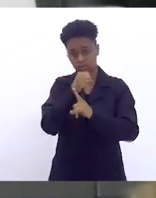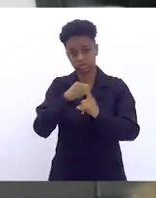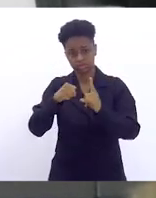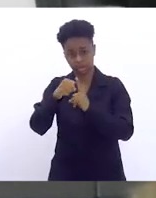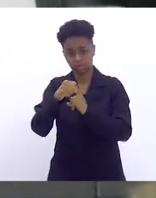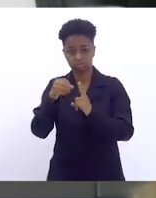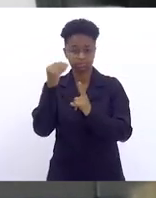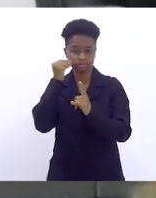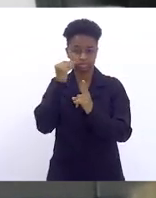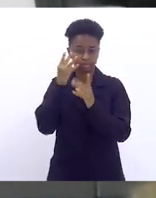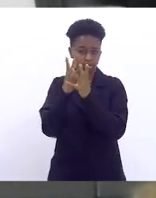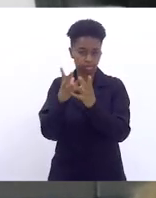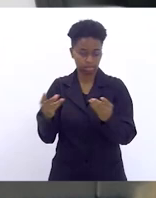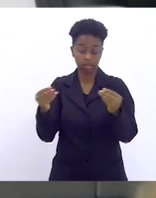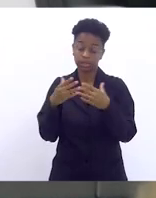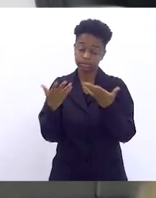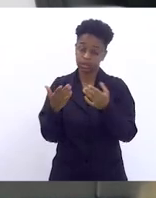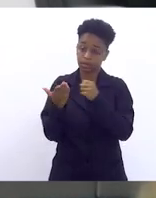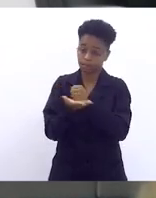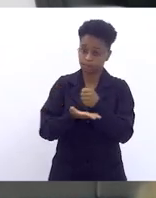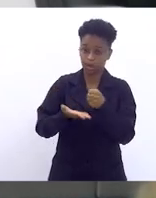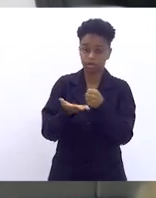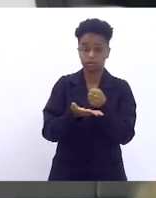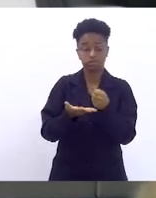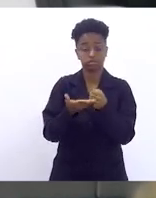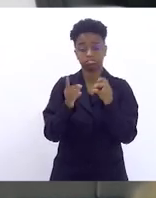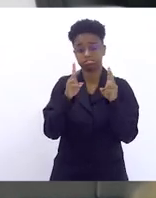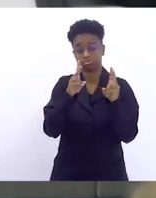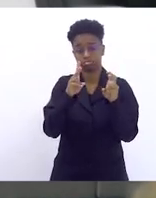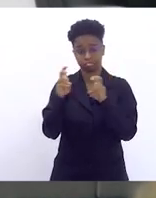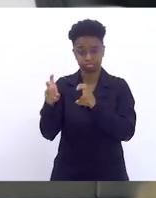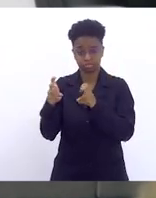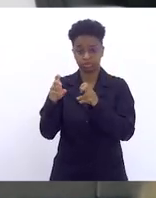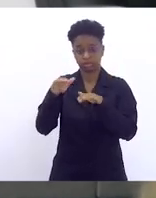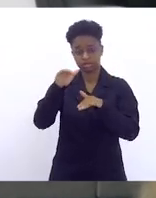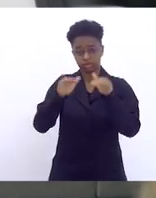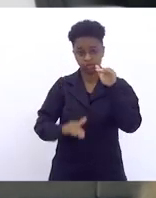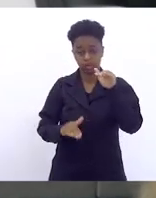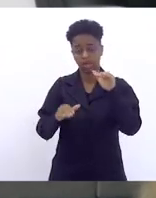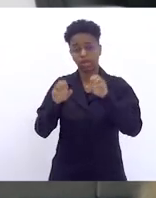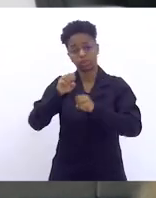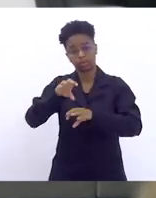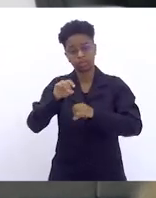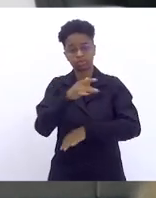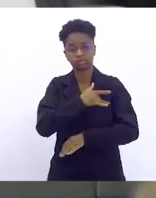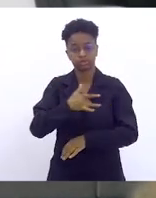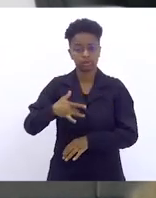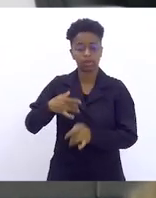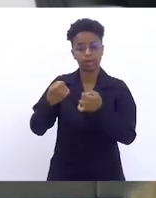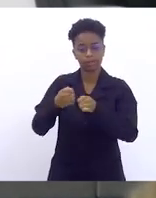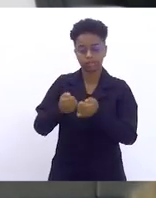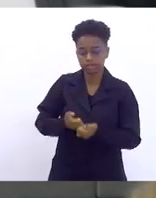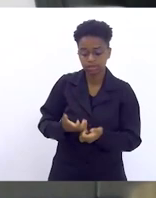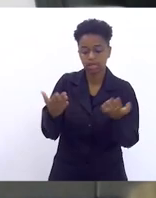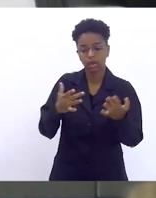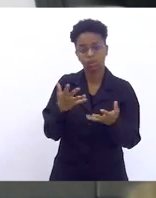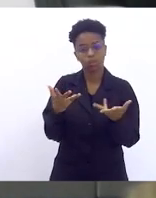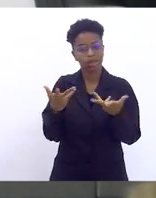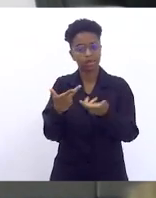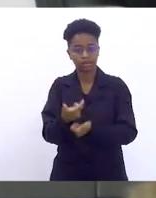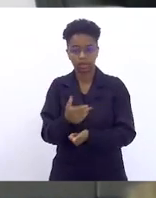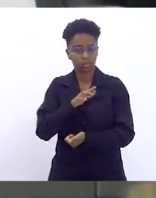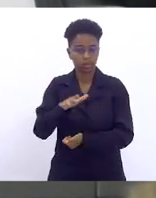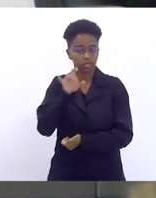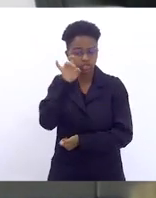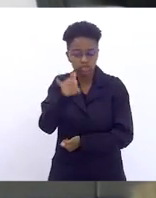o que é básico né da questão das desigualdades educação saúde é preciso que a gente dê qualidade de não só a